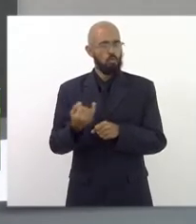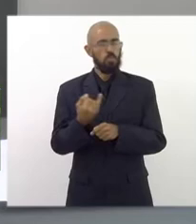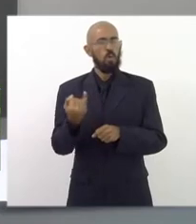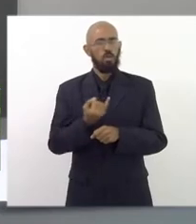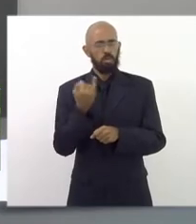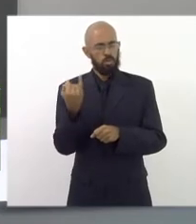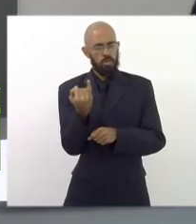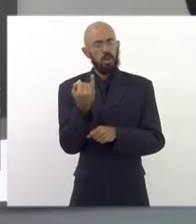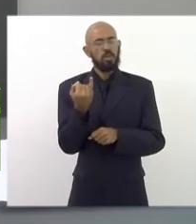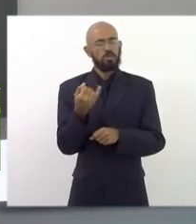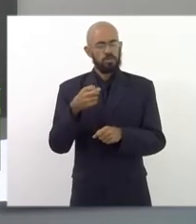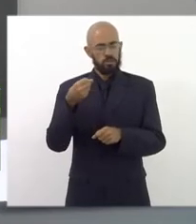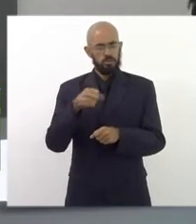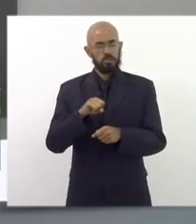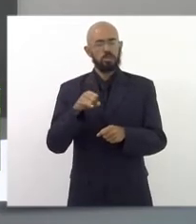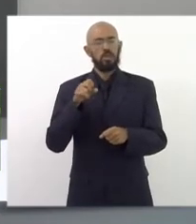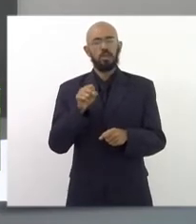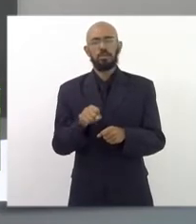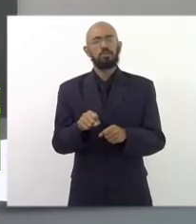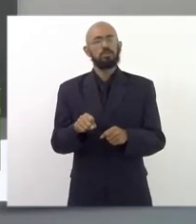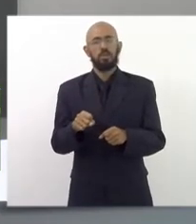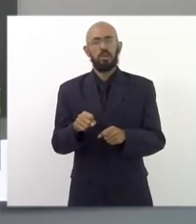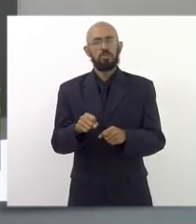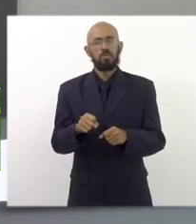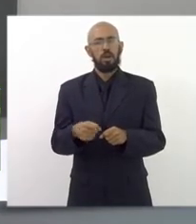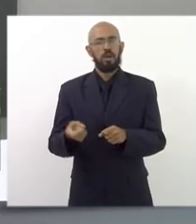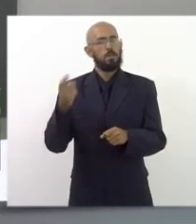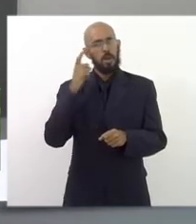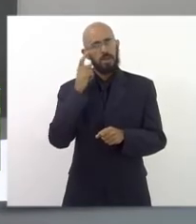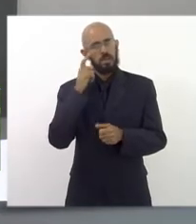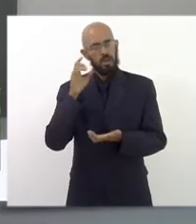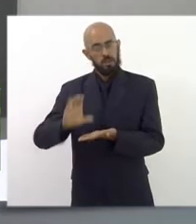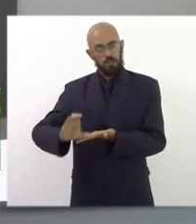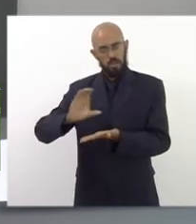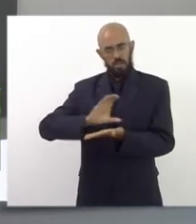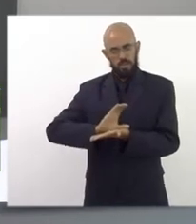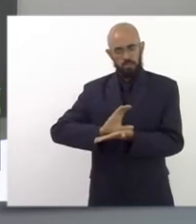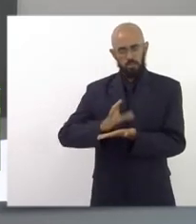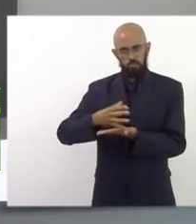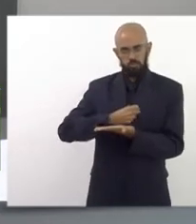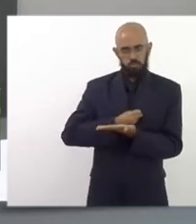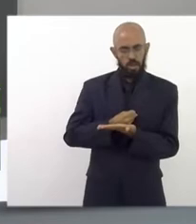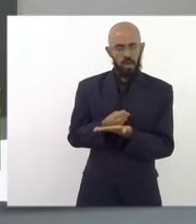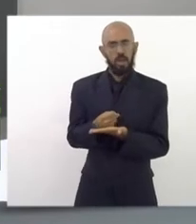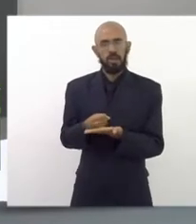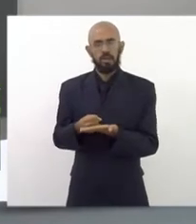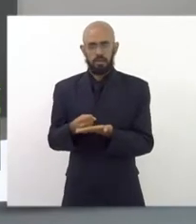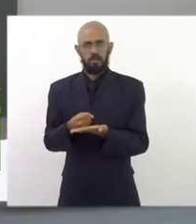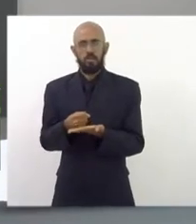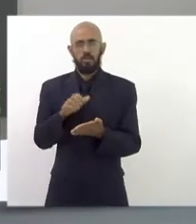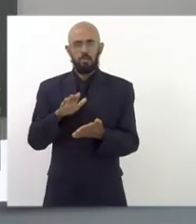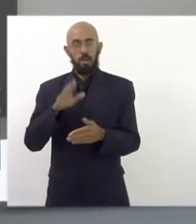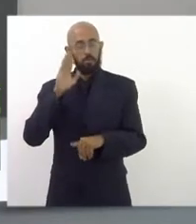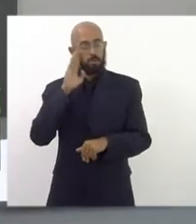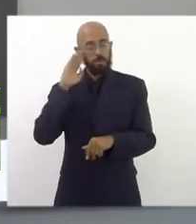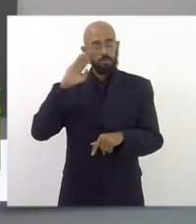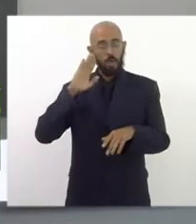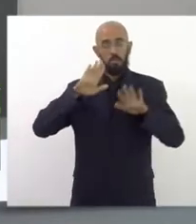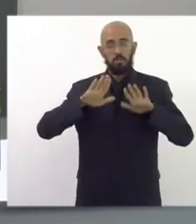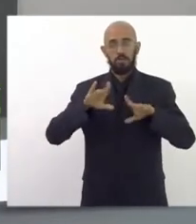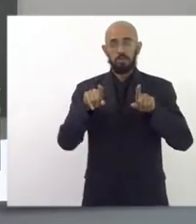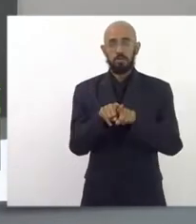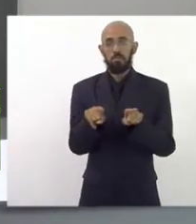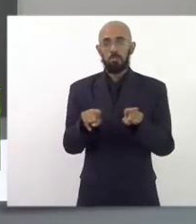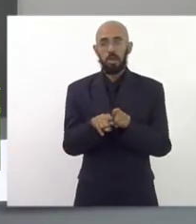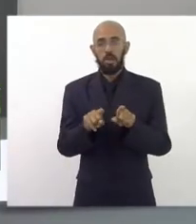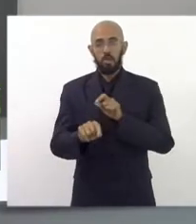de vista das nossas receitas, principalmente, mas não só, as